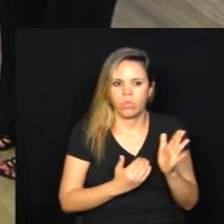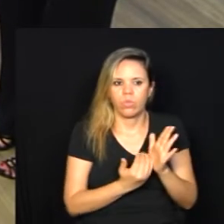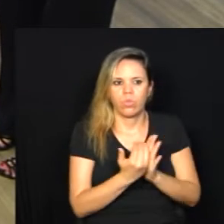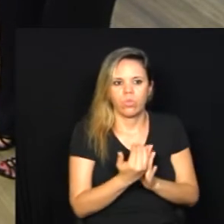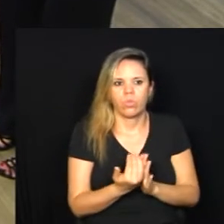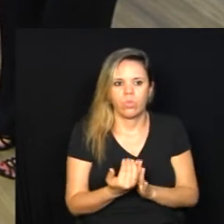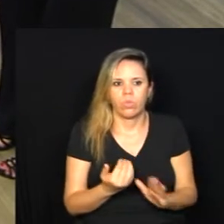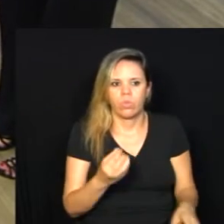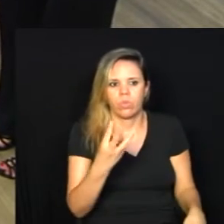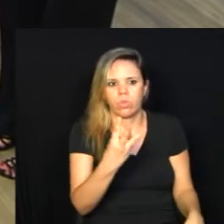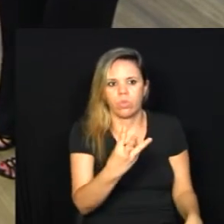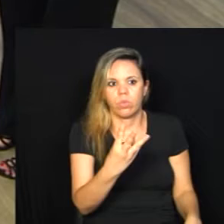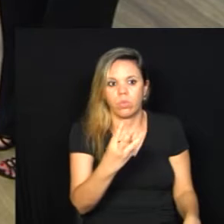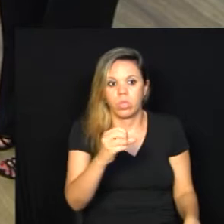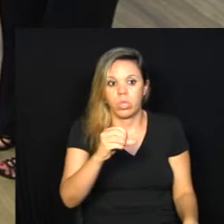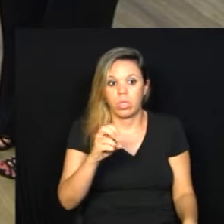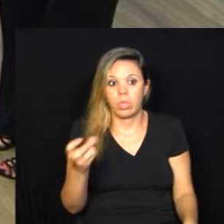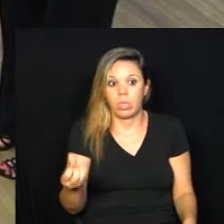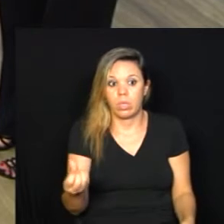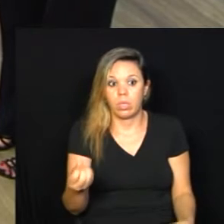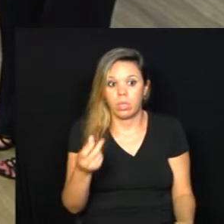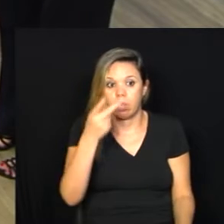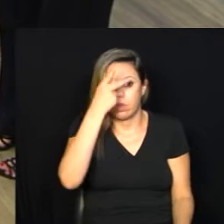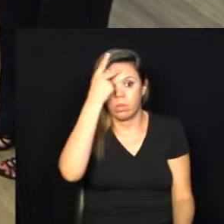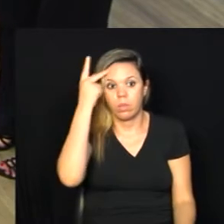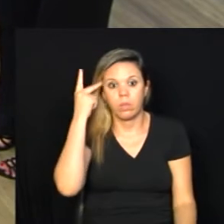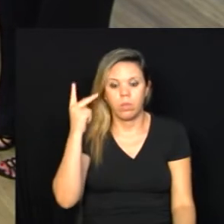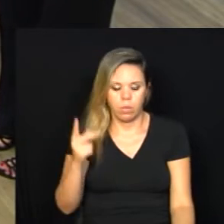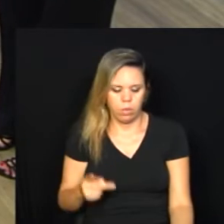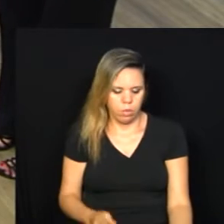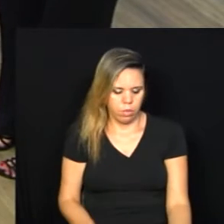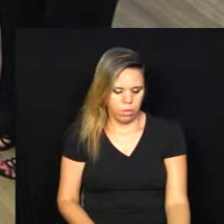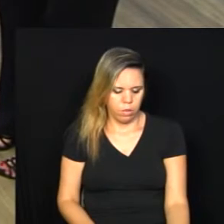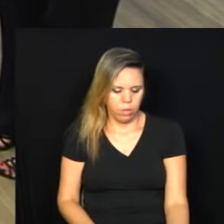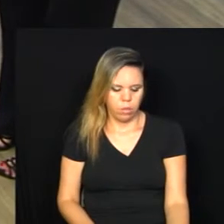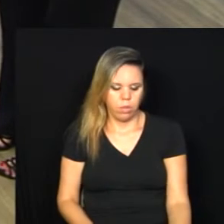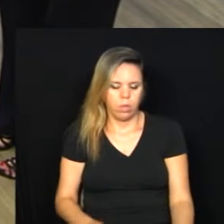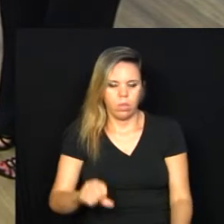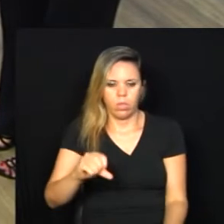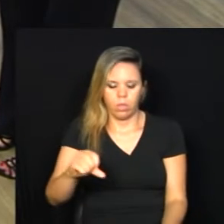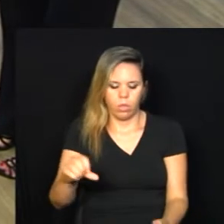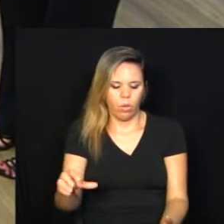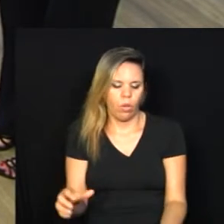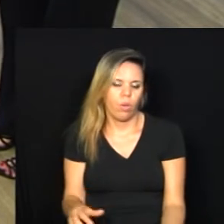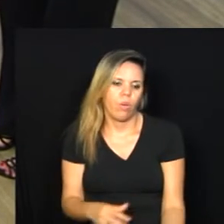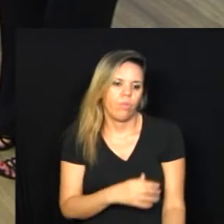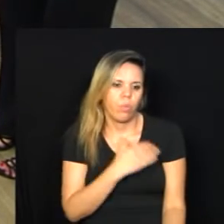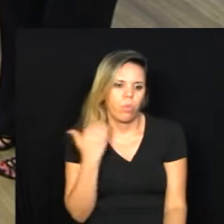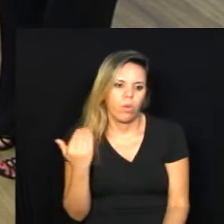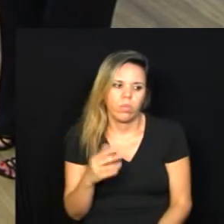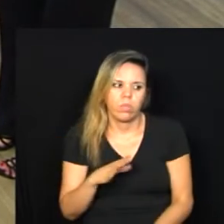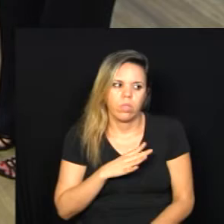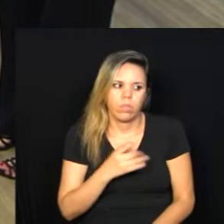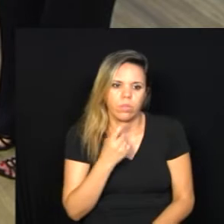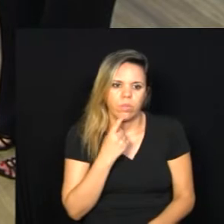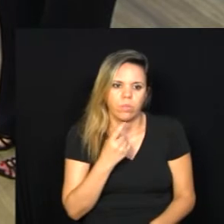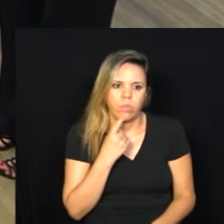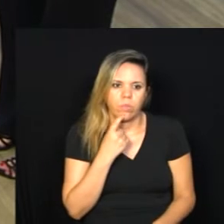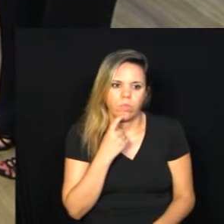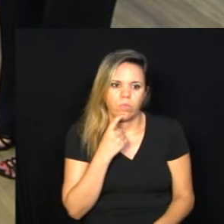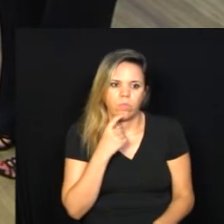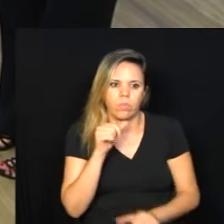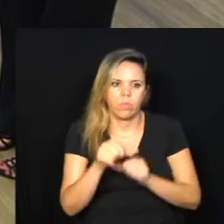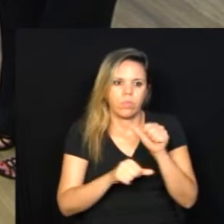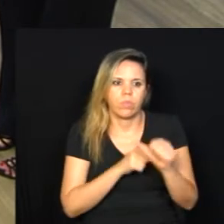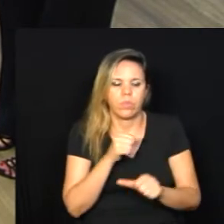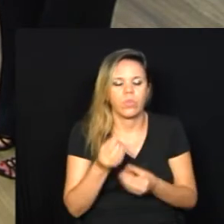de 396 casos. Nós tivemos 9 óbitos e a cidade de Campinas, ela vai mudar